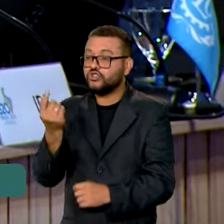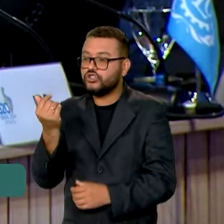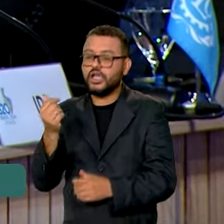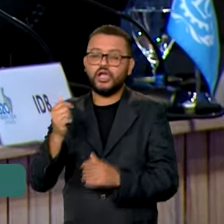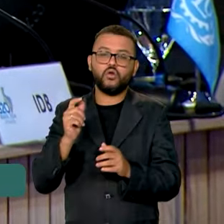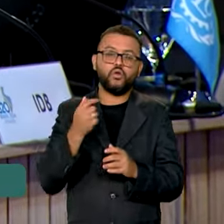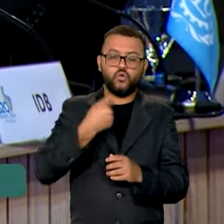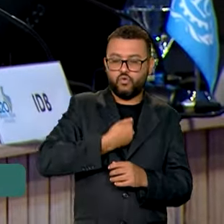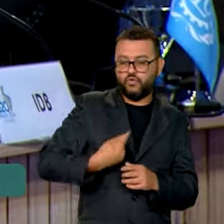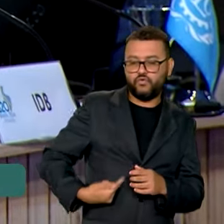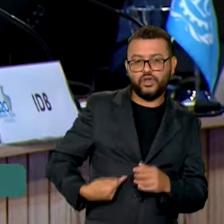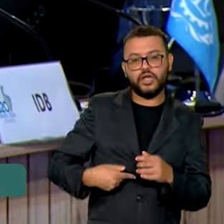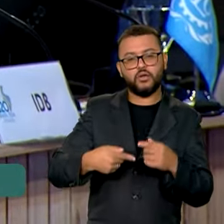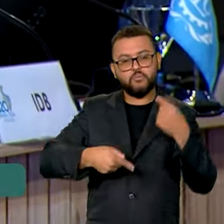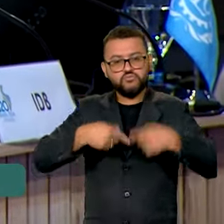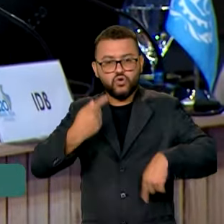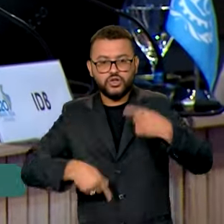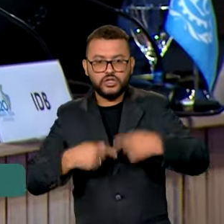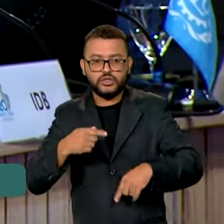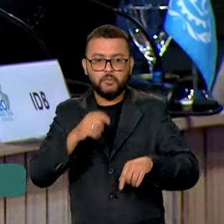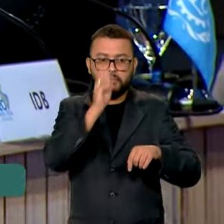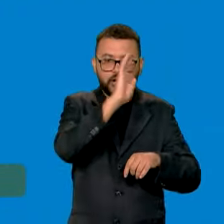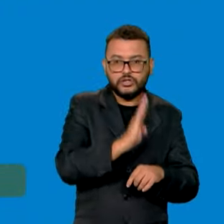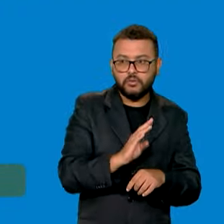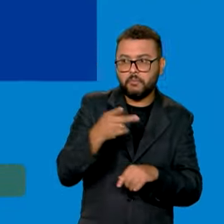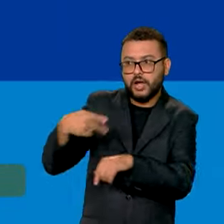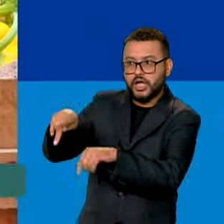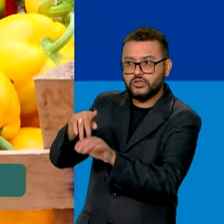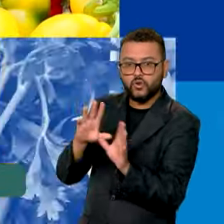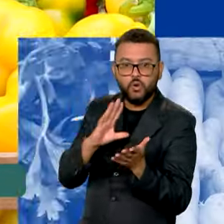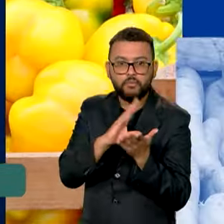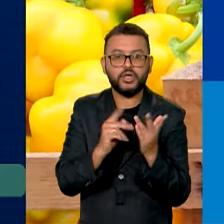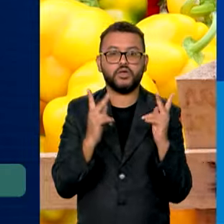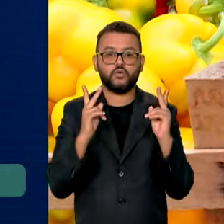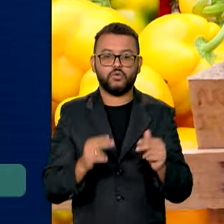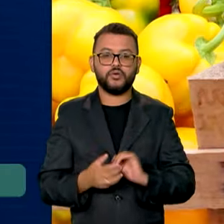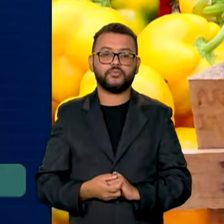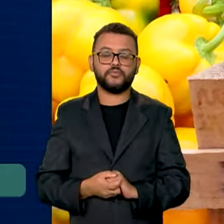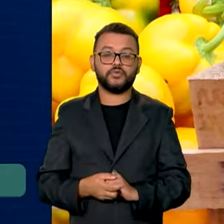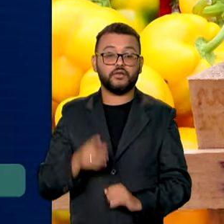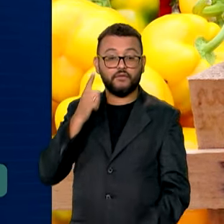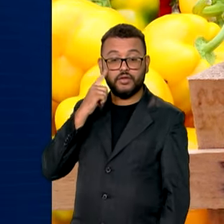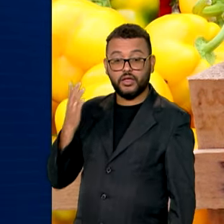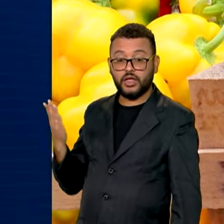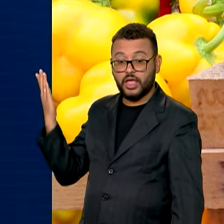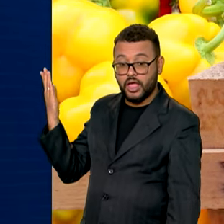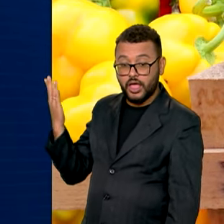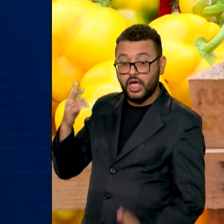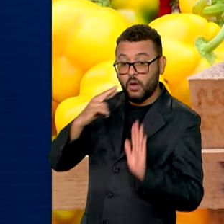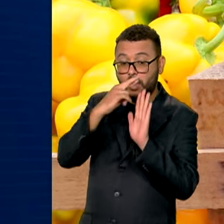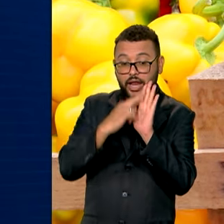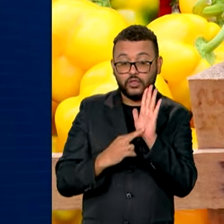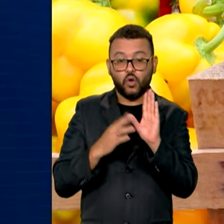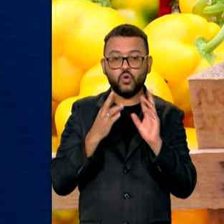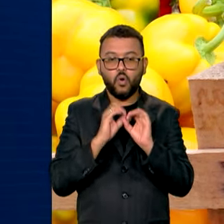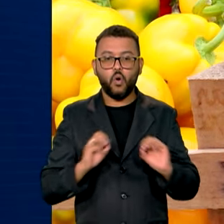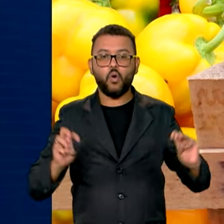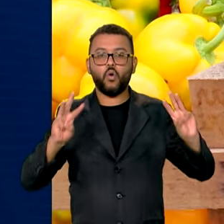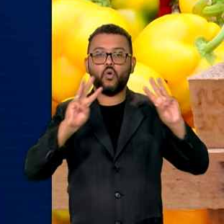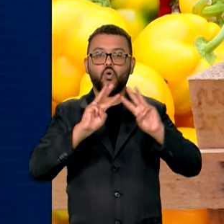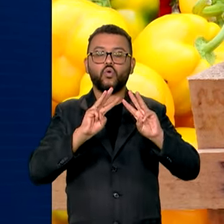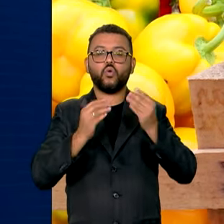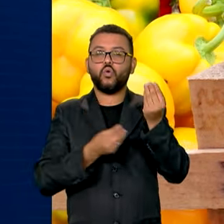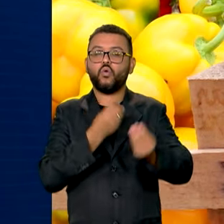Brasil e hoje mais de 100 países as utilizam. O relatório 2024 das Nações Unidas sobre